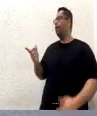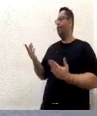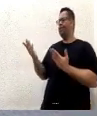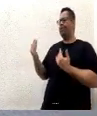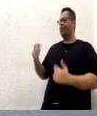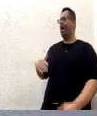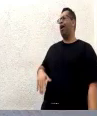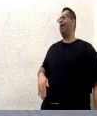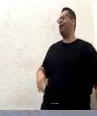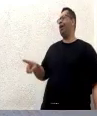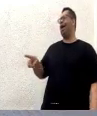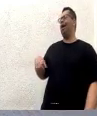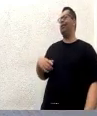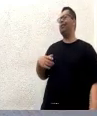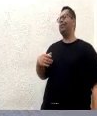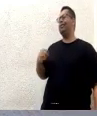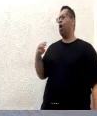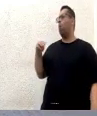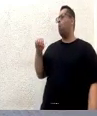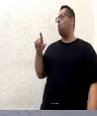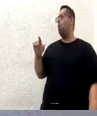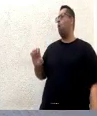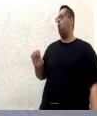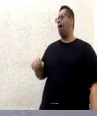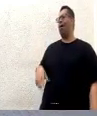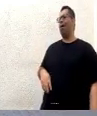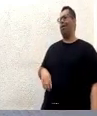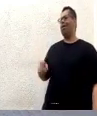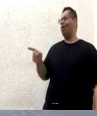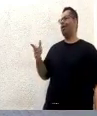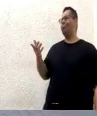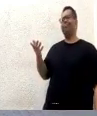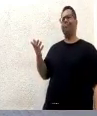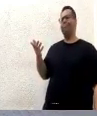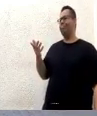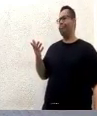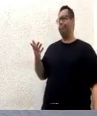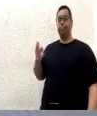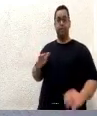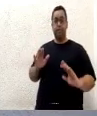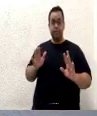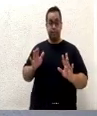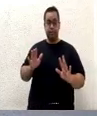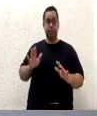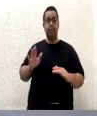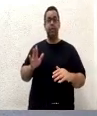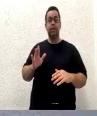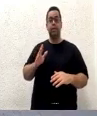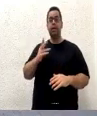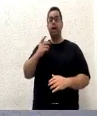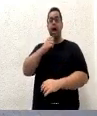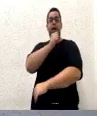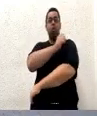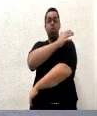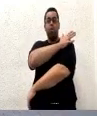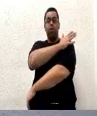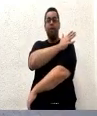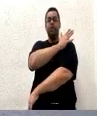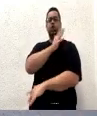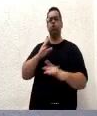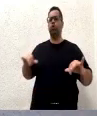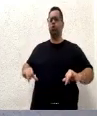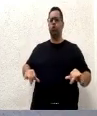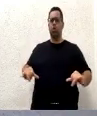com a dengue. E não é. A molecada fica prostrada mesmo. Esse bichinho faz estrago nos adolescentes. Então,